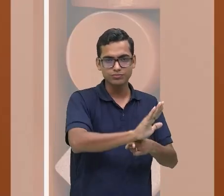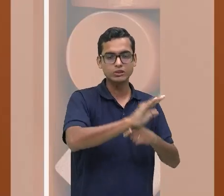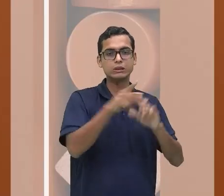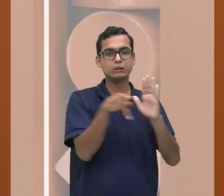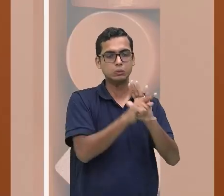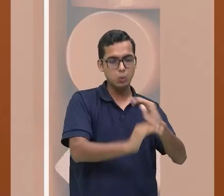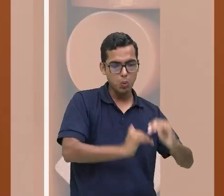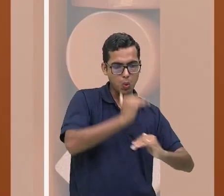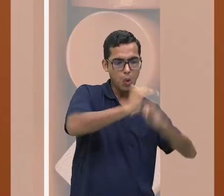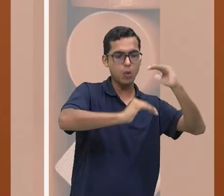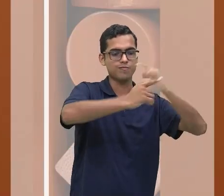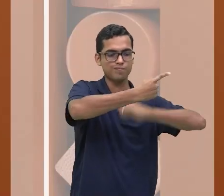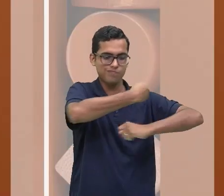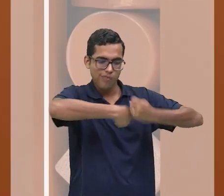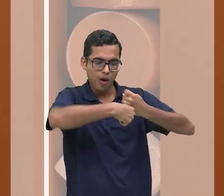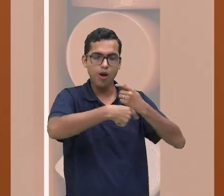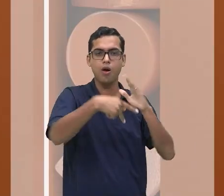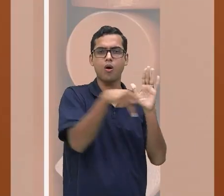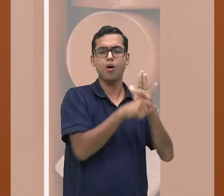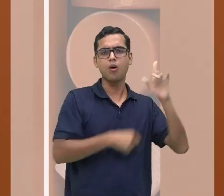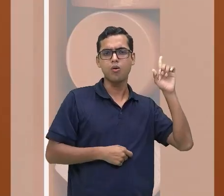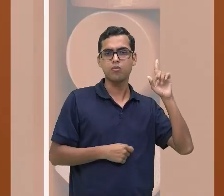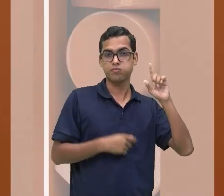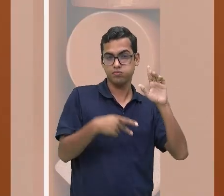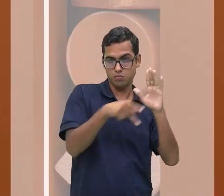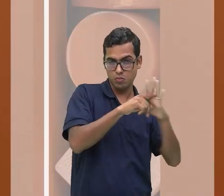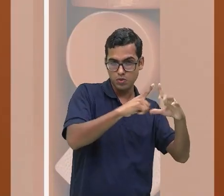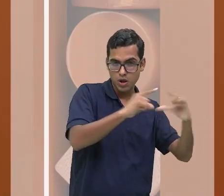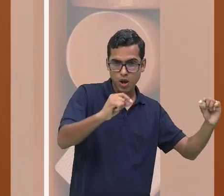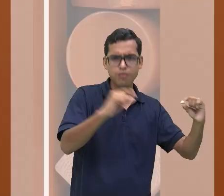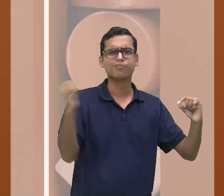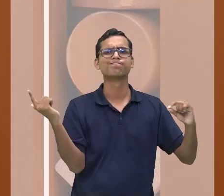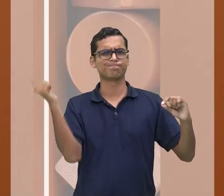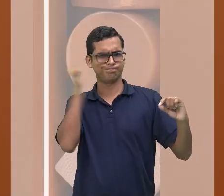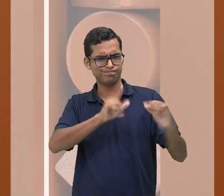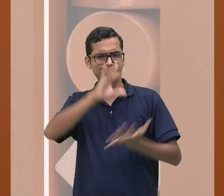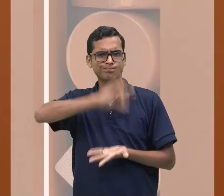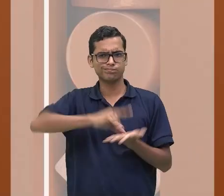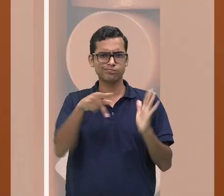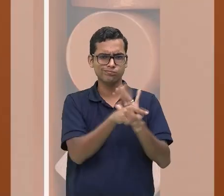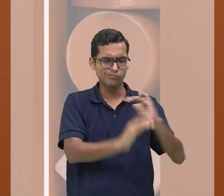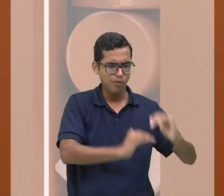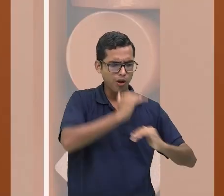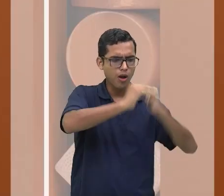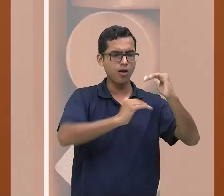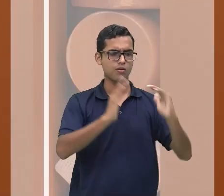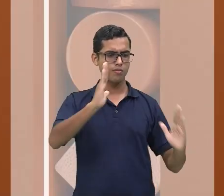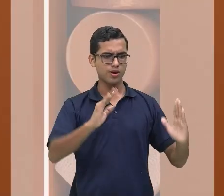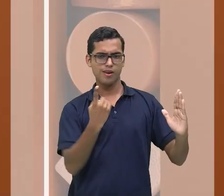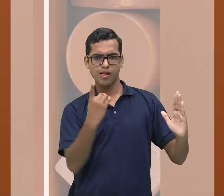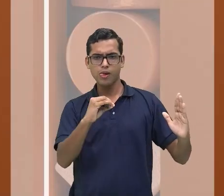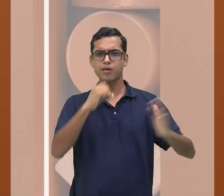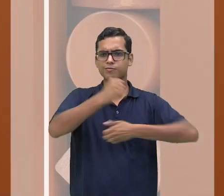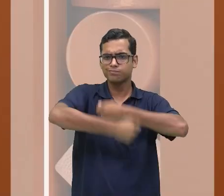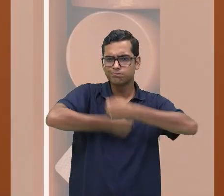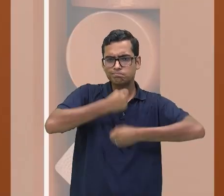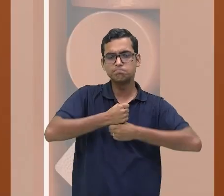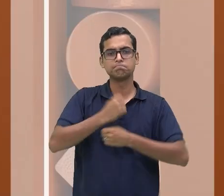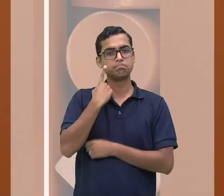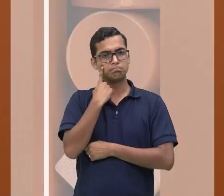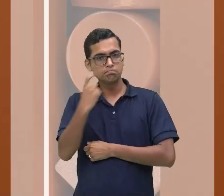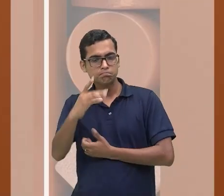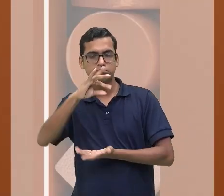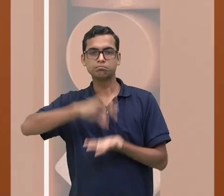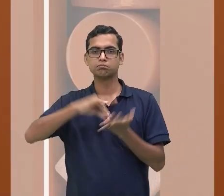porque o Japão ele conseguiu se reerguer aí num período de 10 anos. Então isso realmente chamou muito a atenção